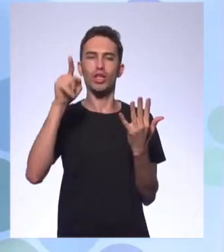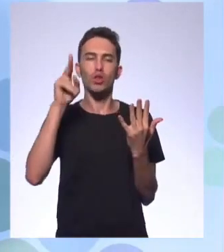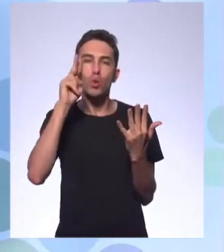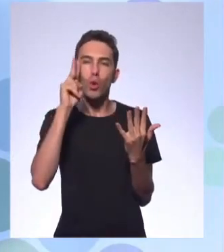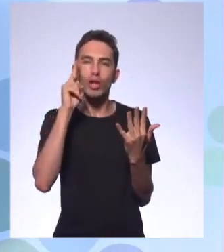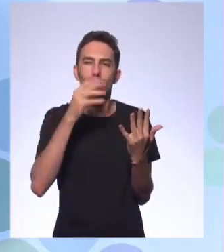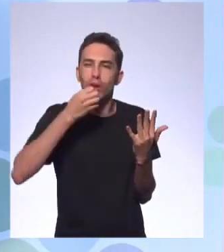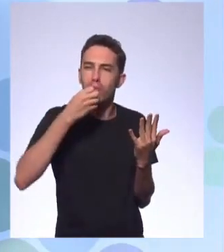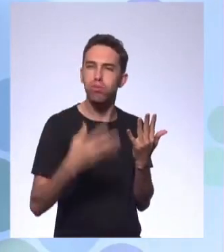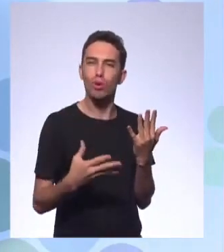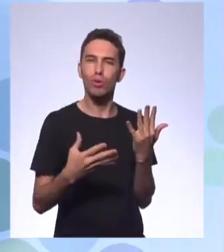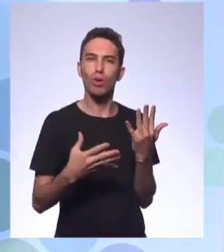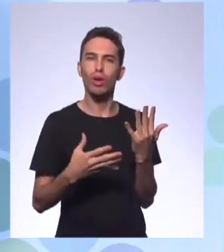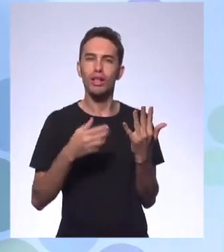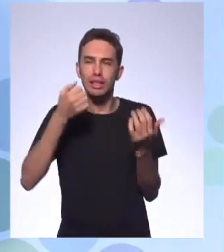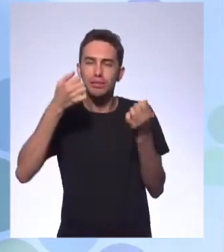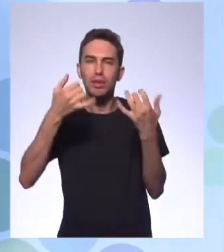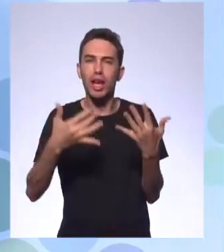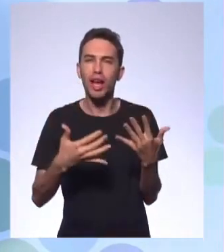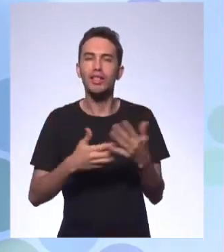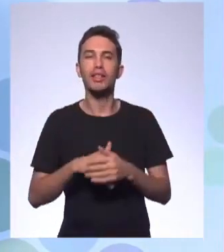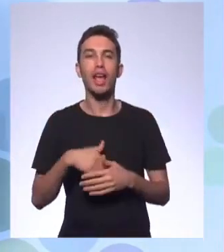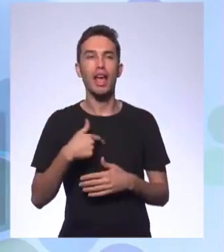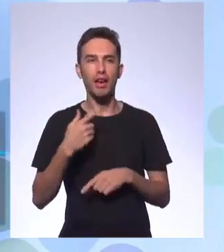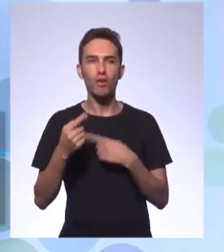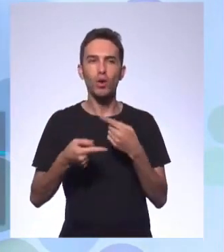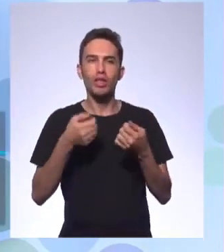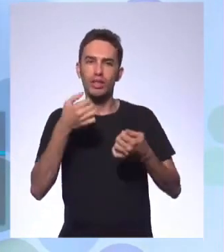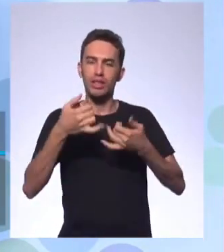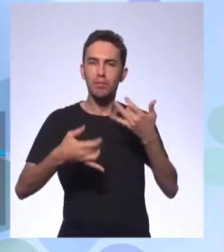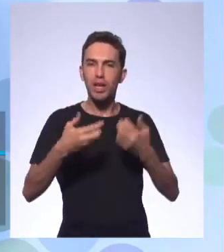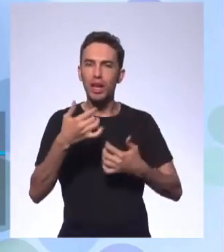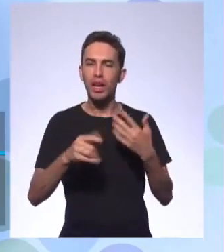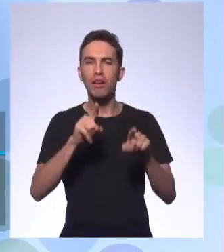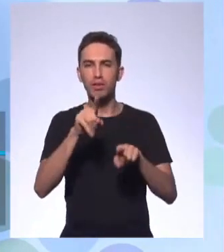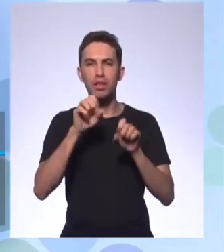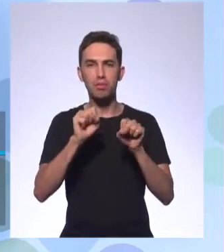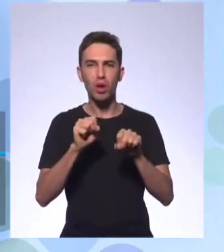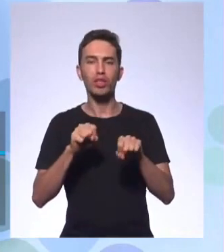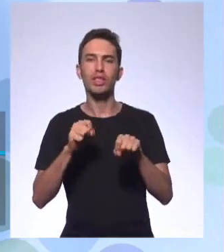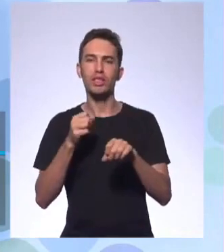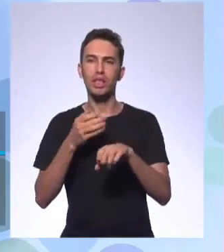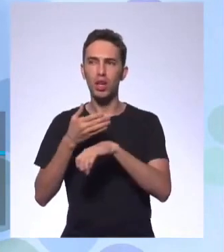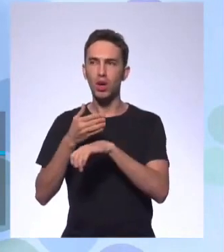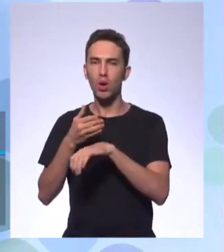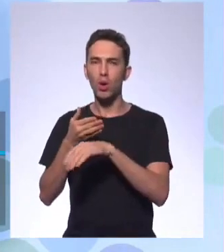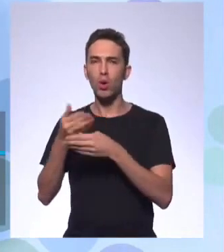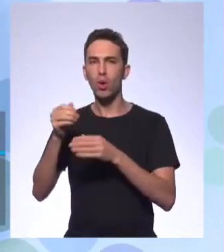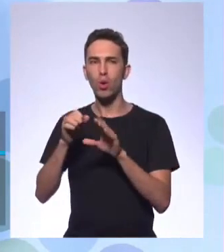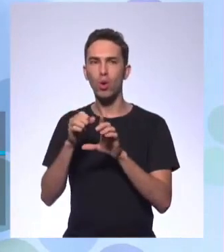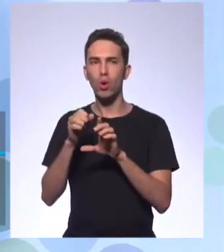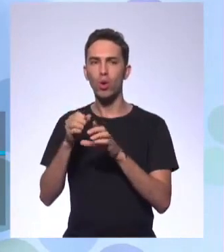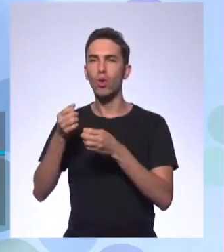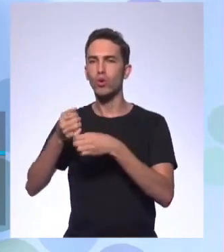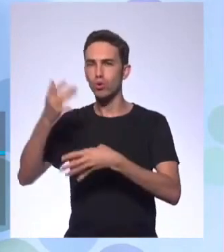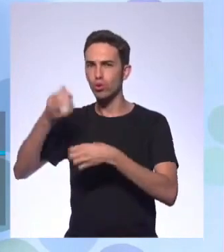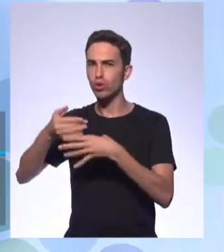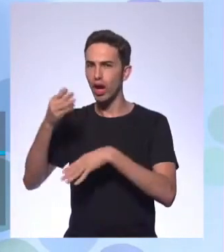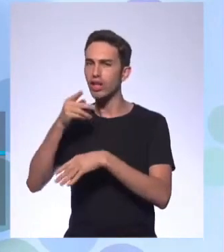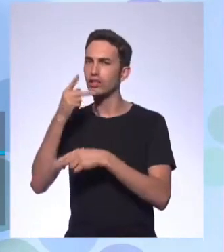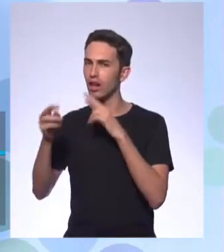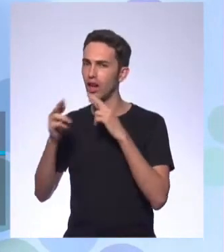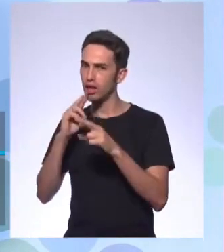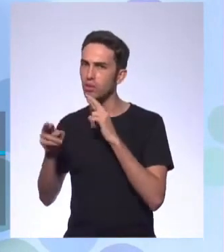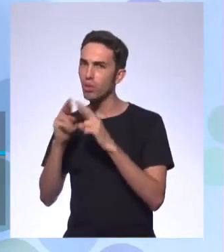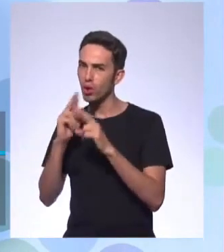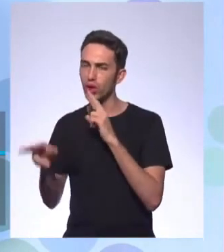bem contada? Enquanto eu vou aqui dissecando com vocês, conversando, vocês podem compartilhar na tela, compartilhar no chat. Na tela, vou compartilhar agora há